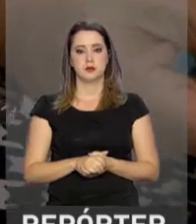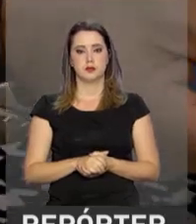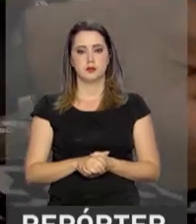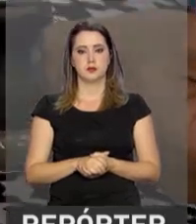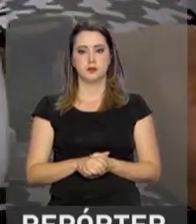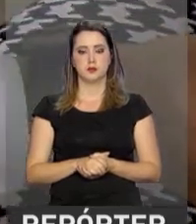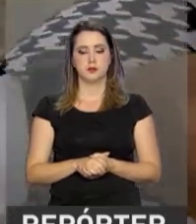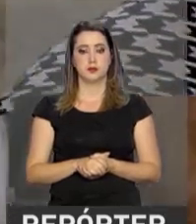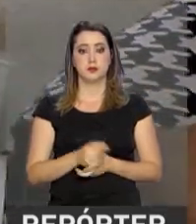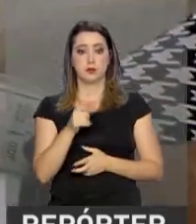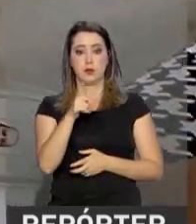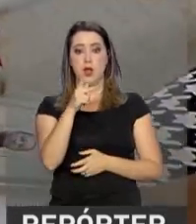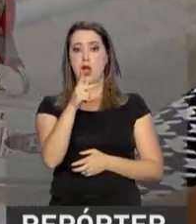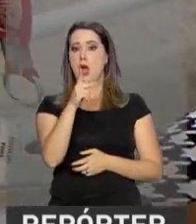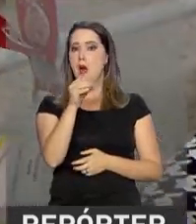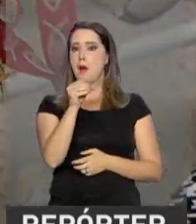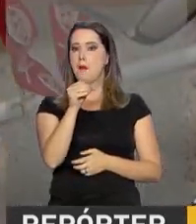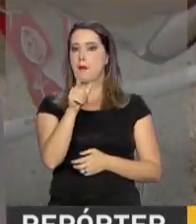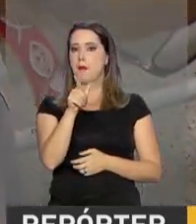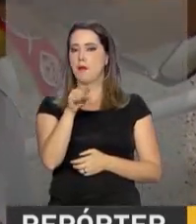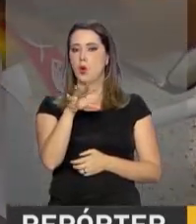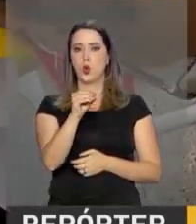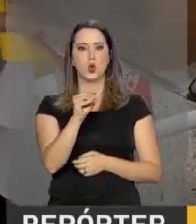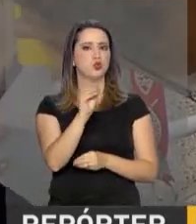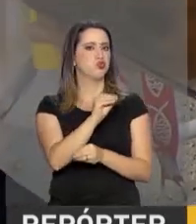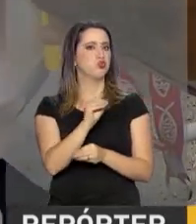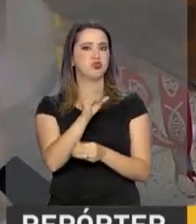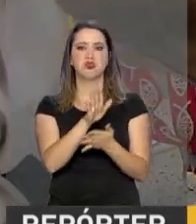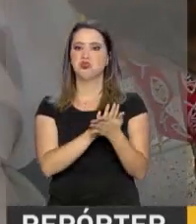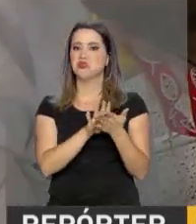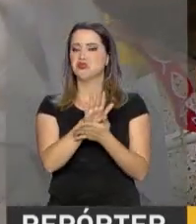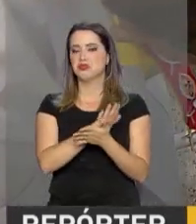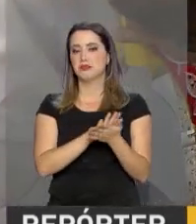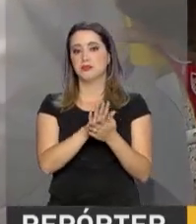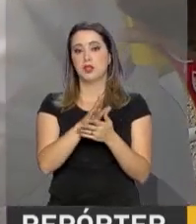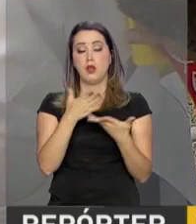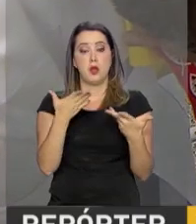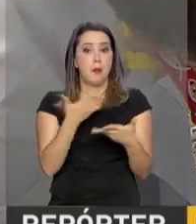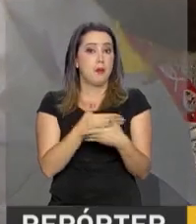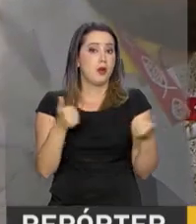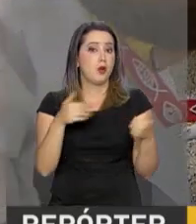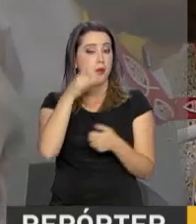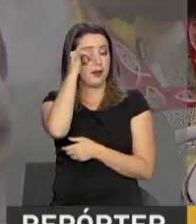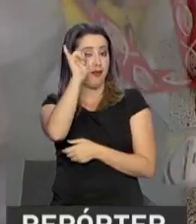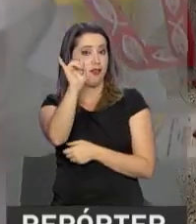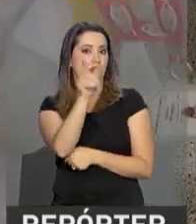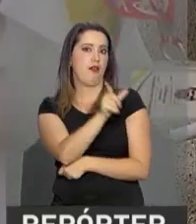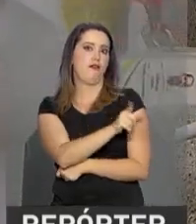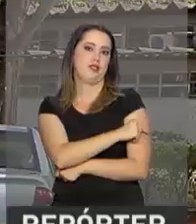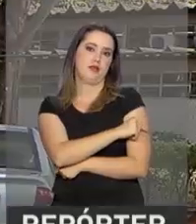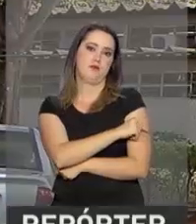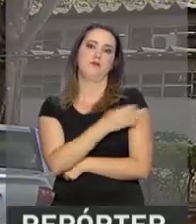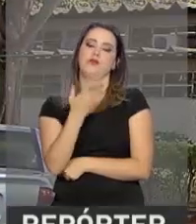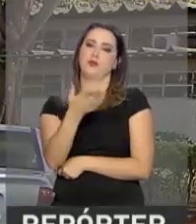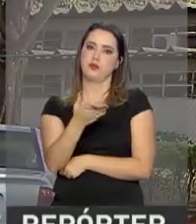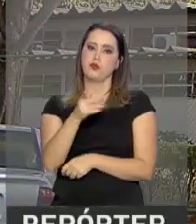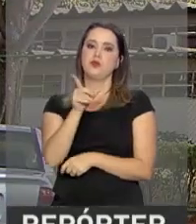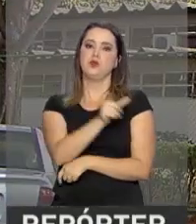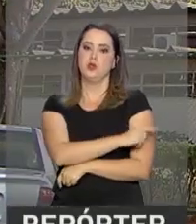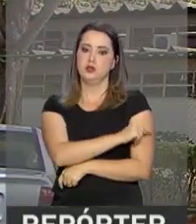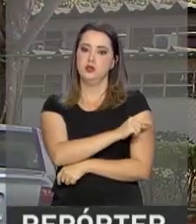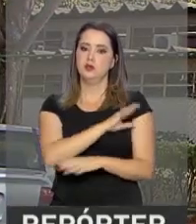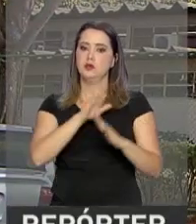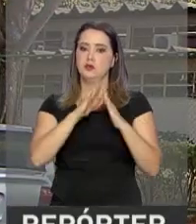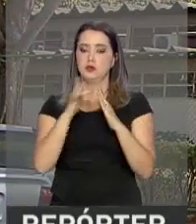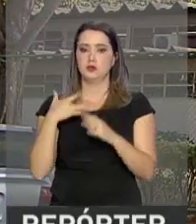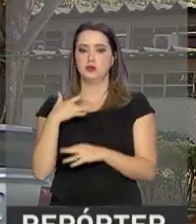a pólio não tem tratamento específico ea forma mais eficaz de evitar a doença é a vacinação as doses são dadas